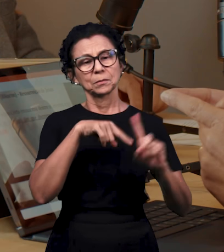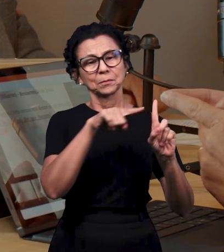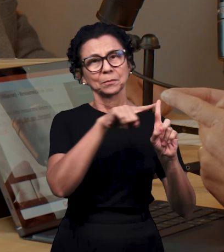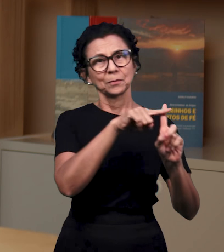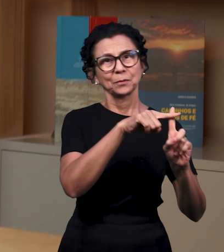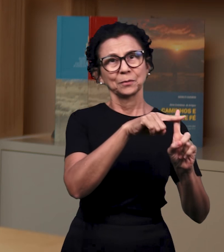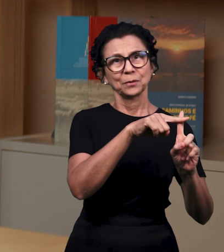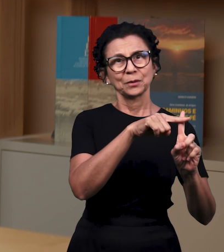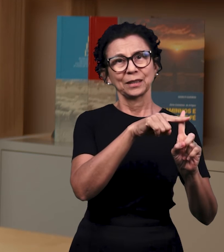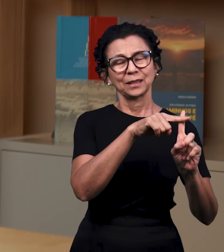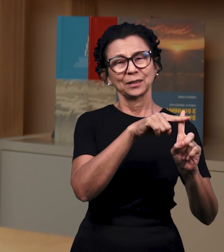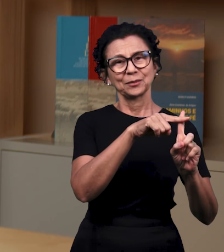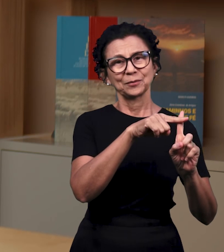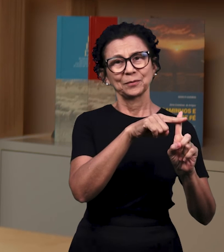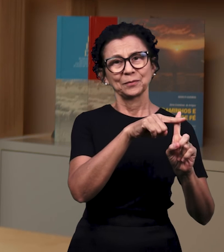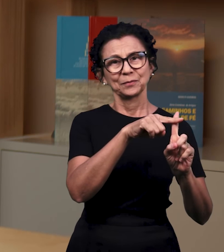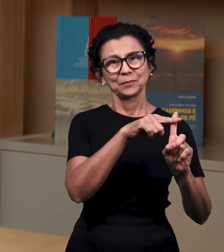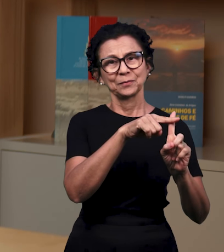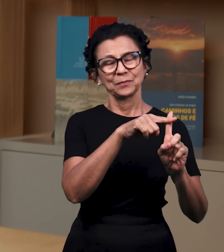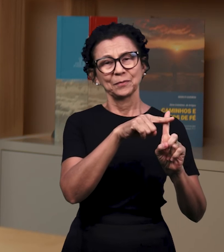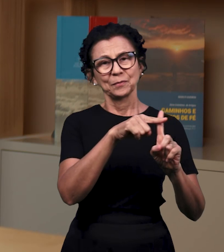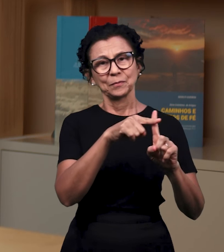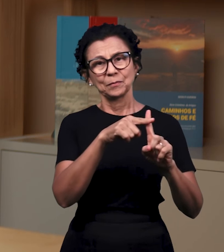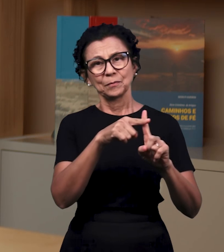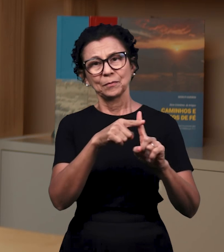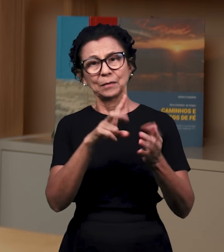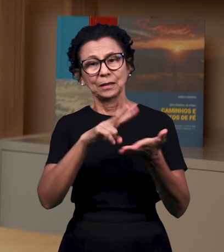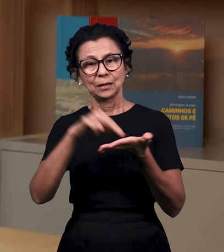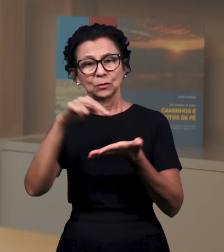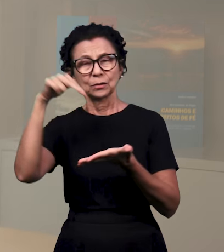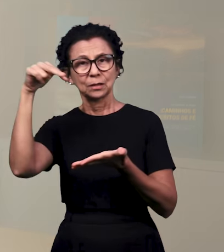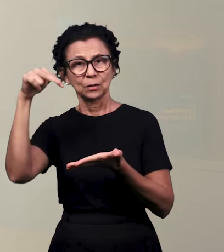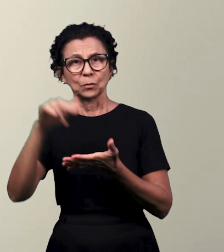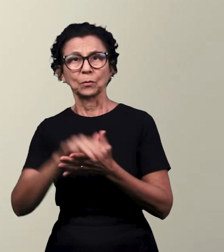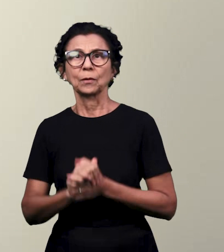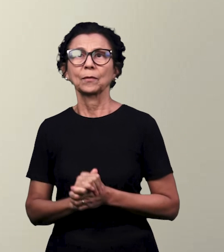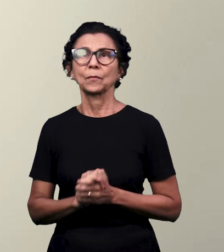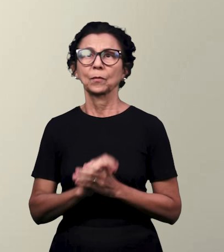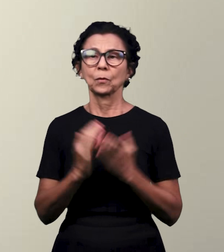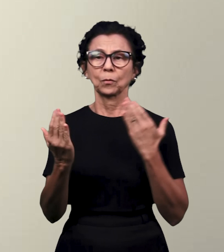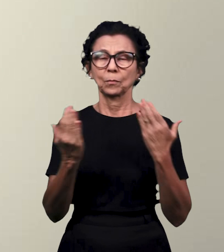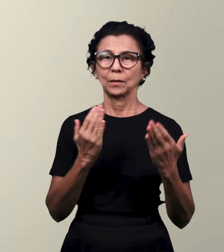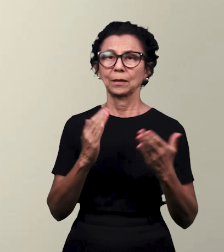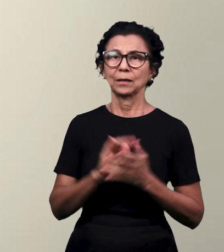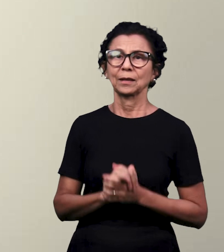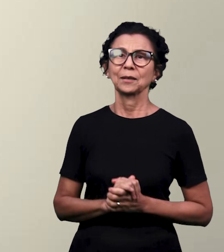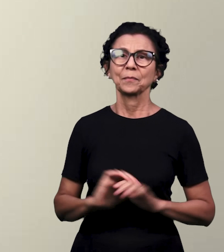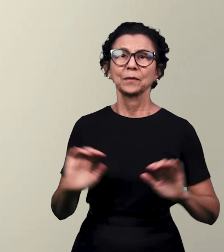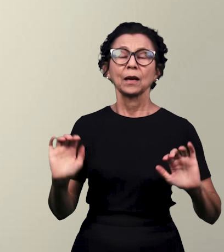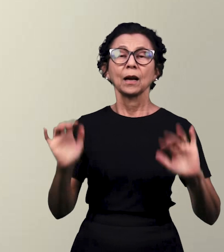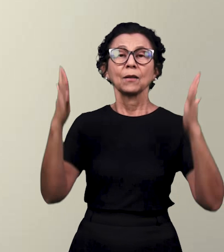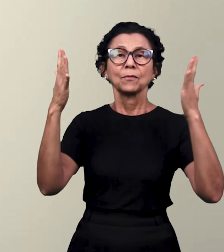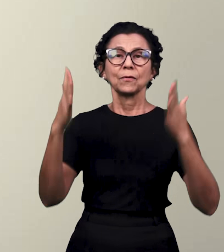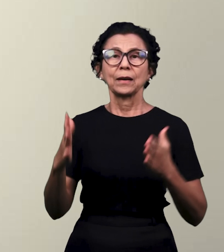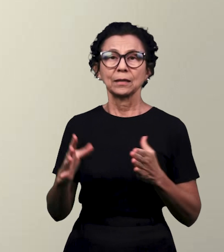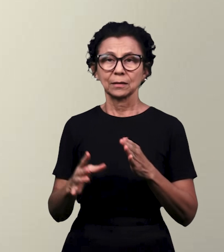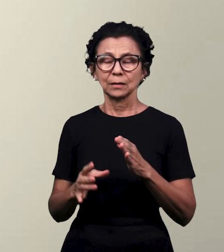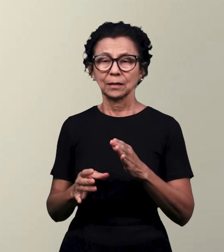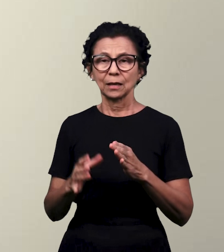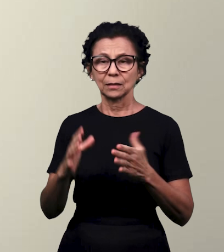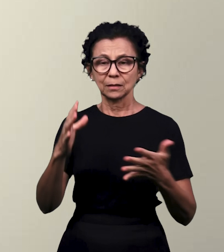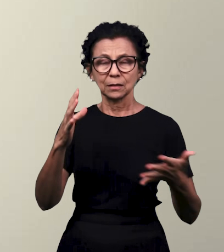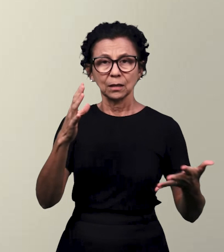ressuscitou ao Amém. terceiro dia. E aí nós vemos isso na outra festa, que é o slide posterior, né? A festa das primícias. A